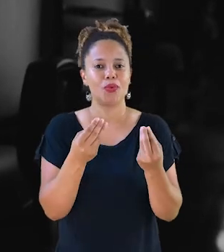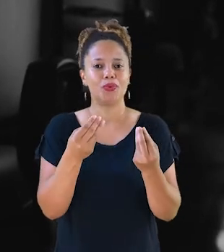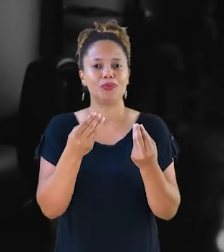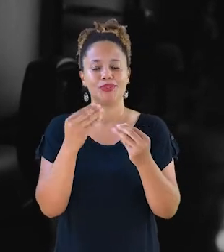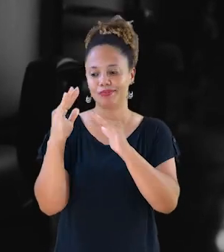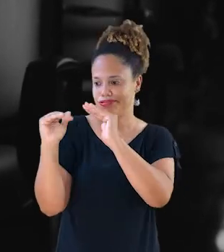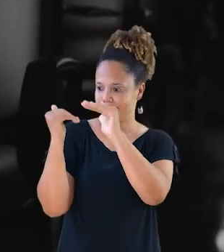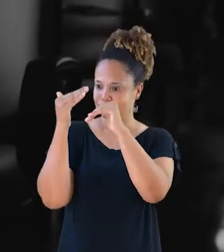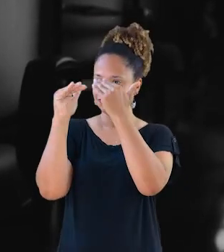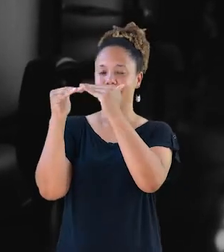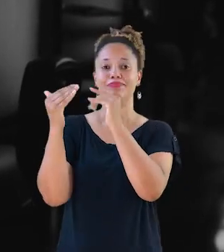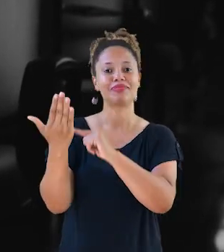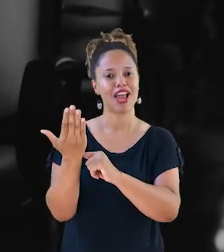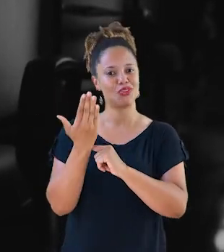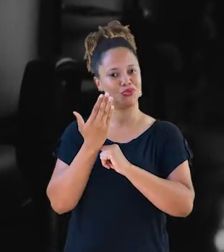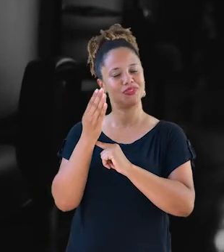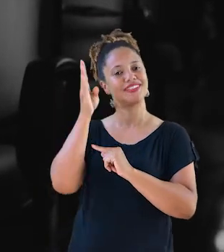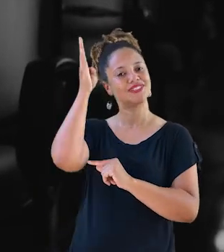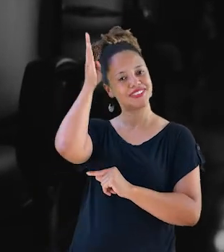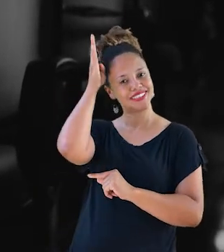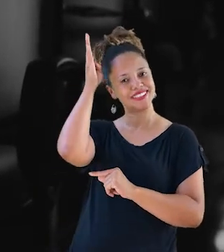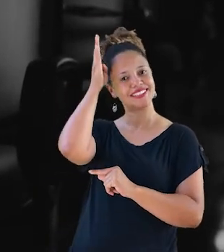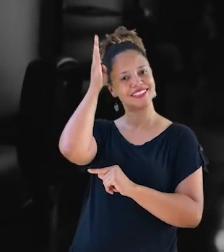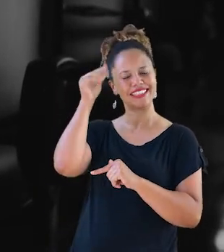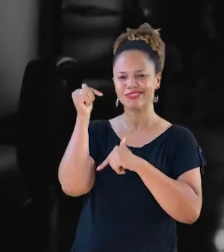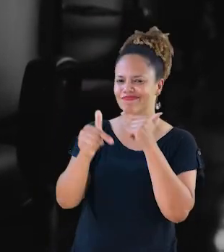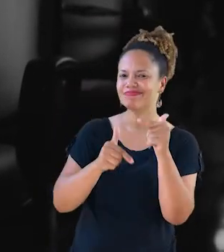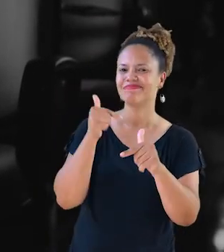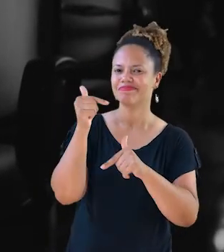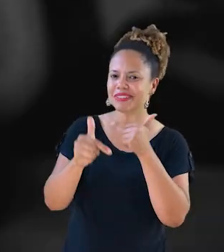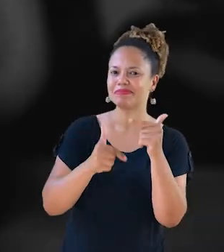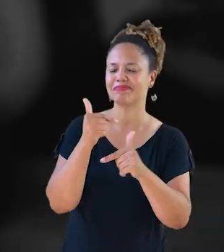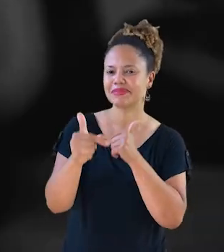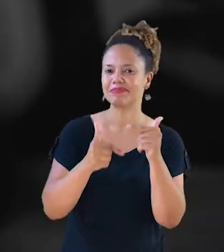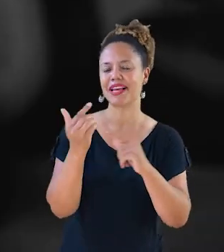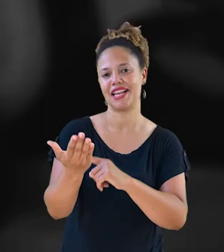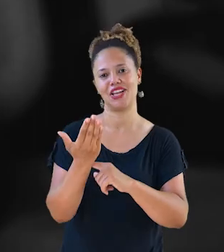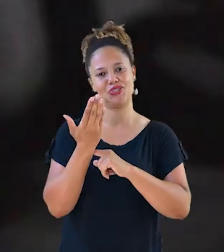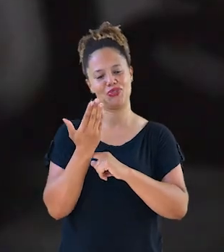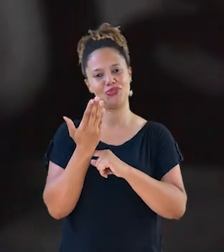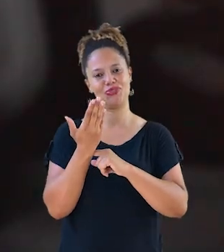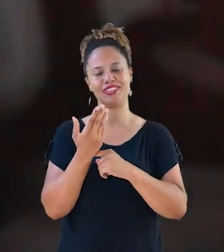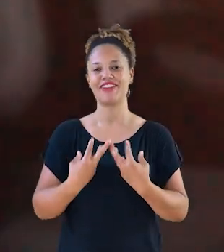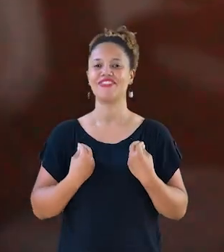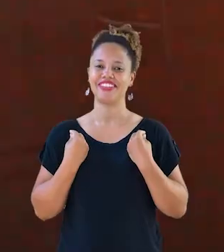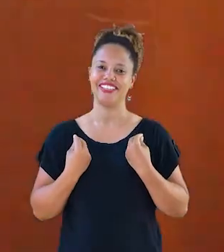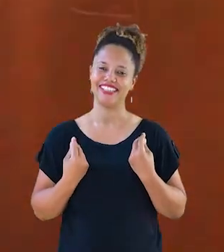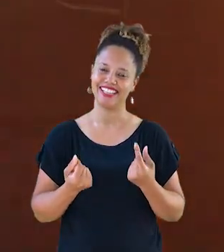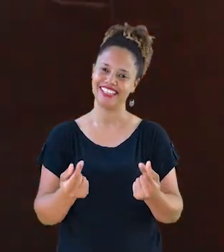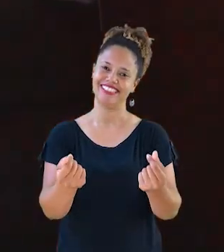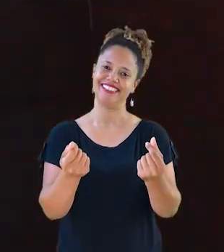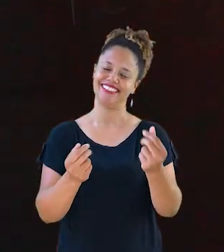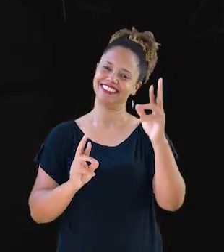vez mais do SESC, né? E todo o trabalho bacana que o SESC faz. Vida longa ao SESC Piracicaba.